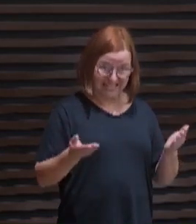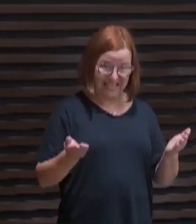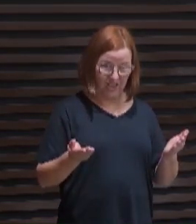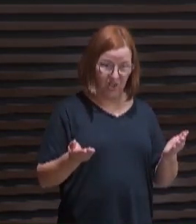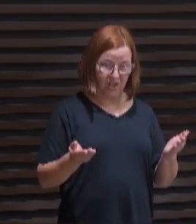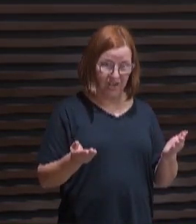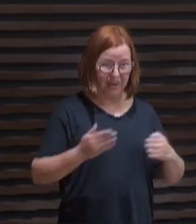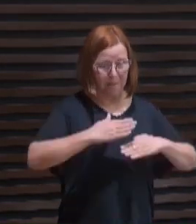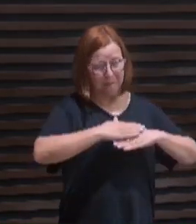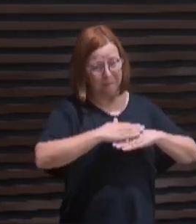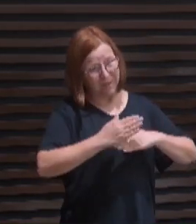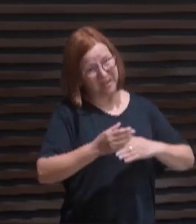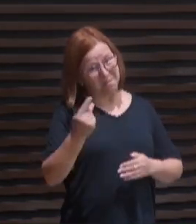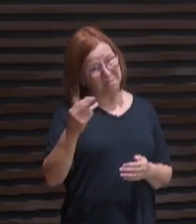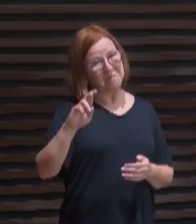Agora é mais.